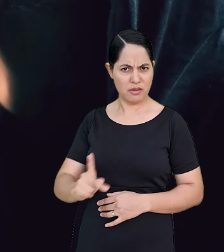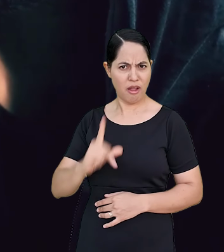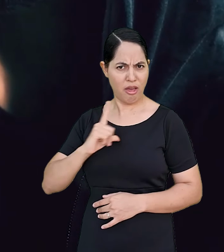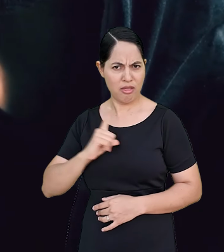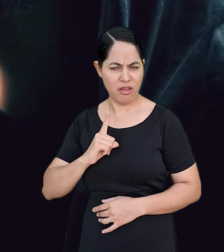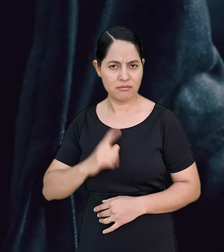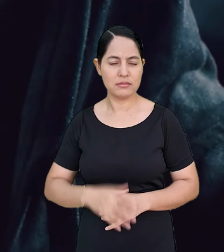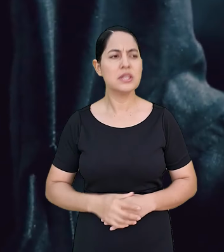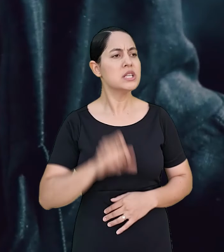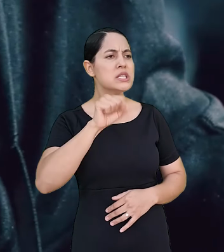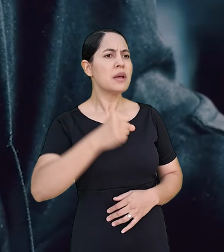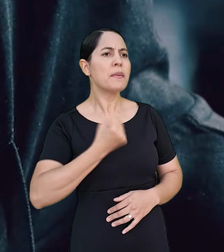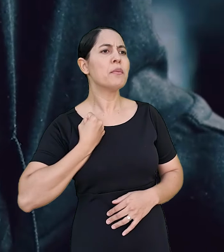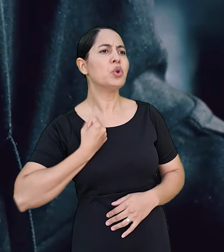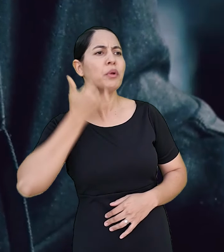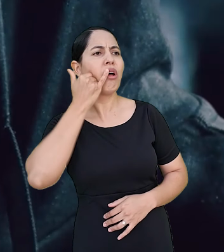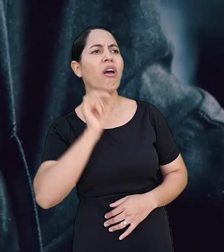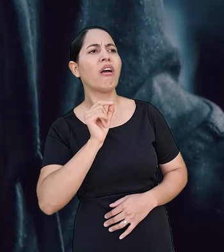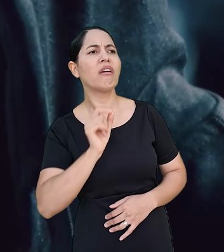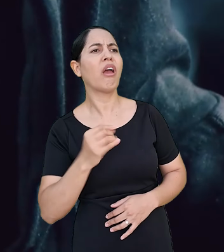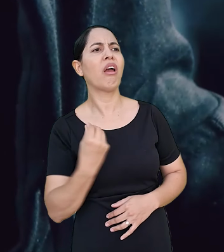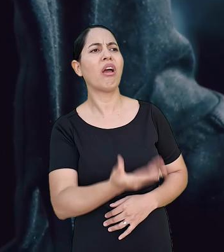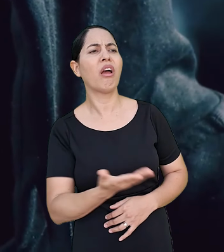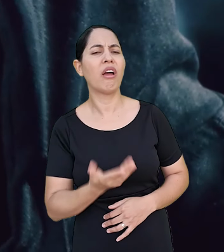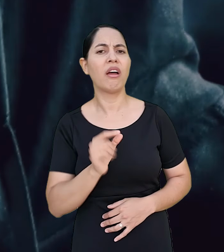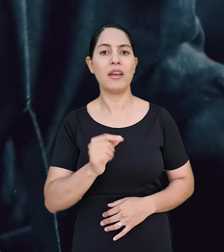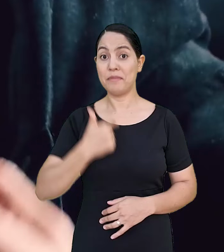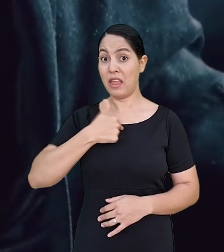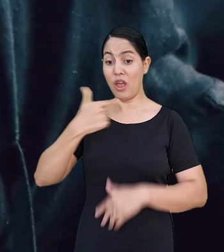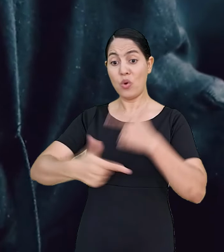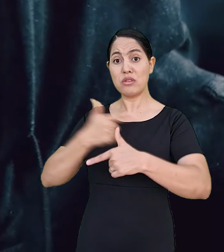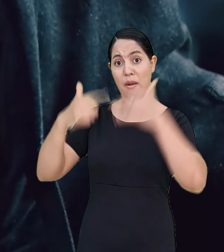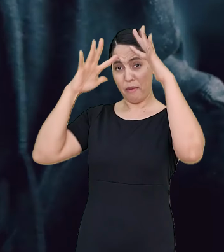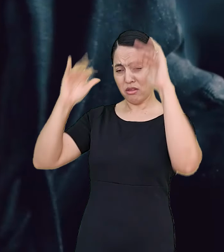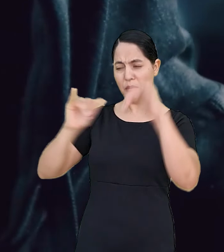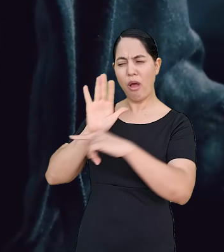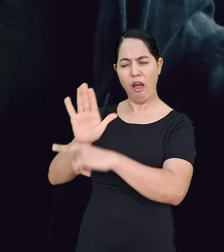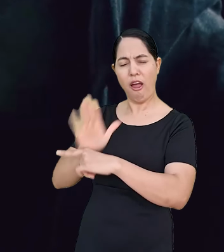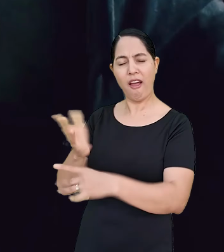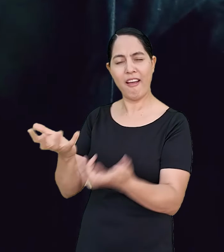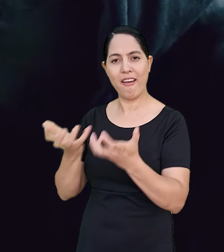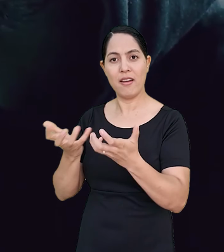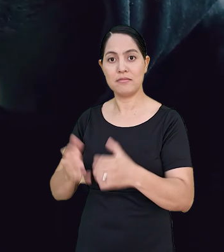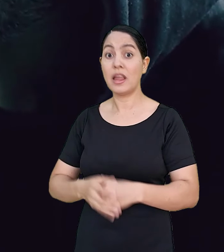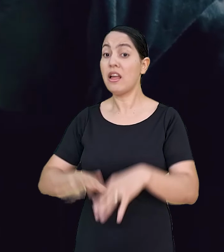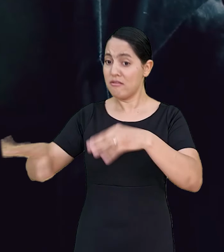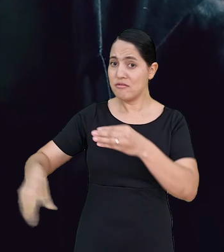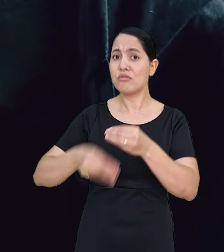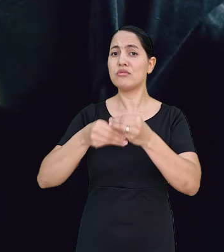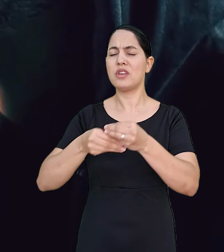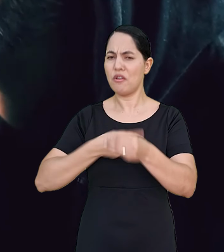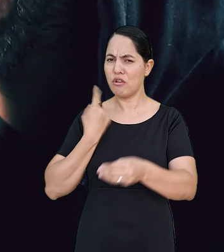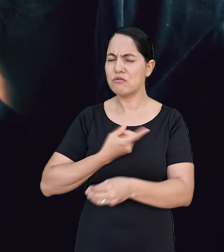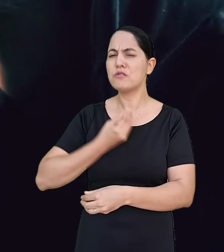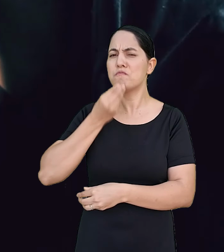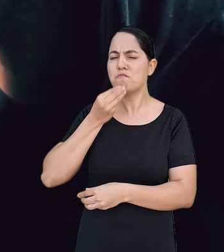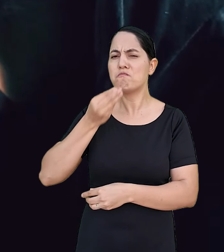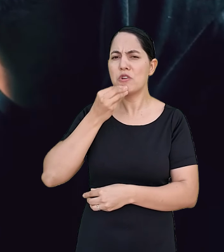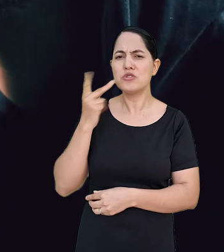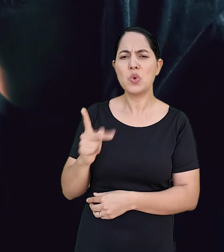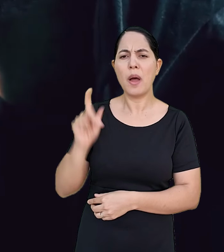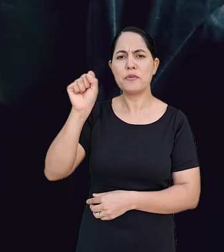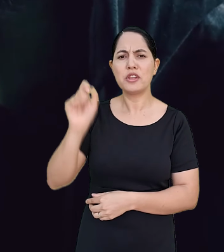mas quem te deu meu número? Eu trabalho no tribunal e gostaria de ajudar a senhora. Inclusive, a gente pode